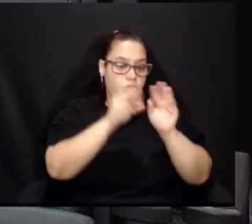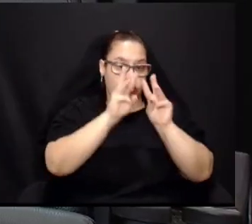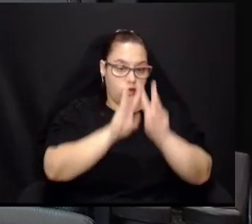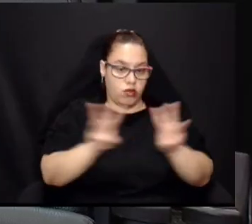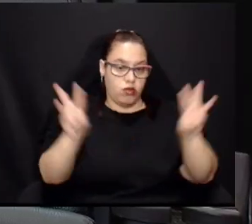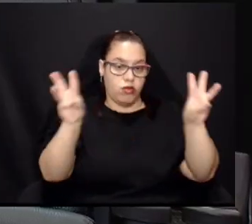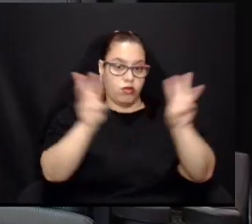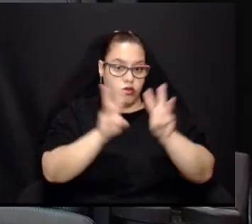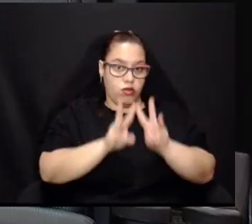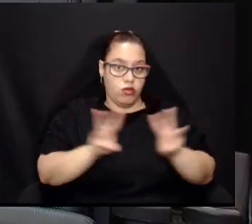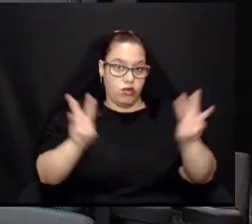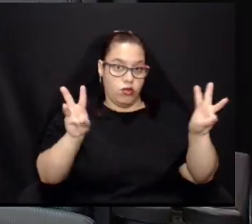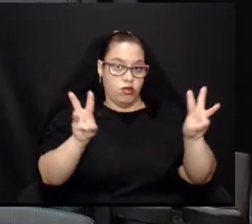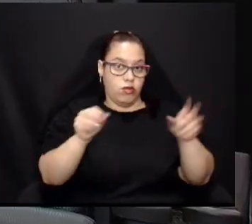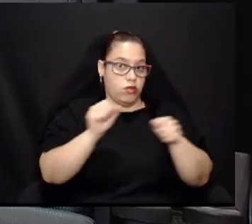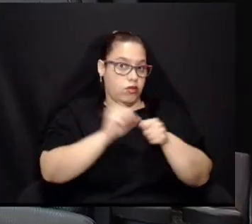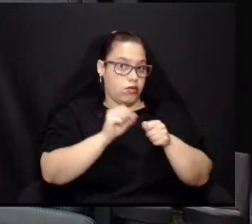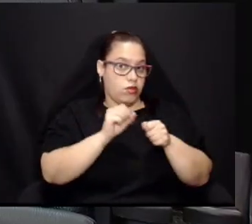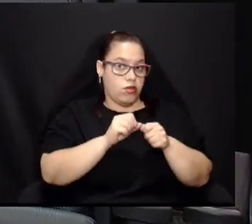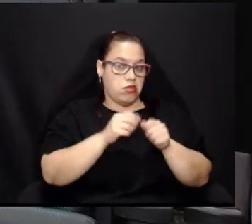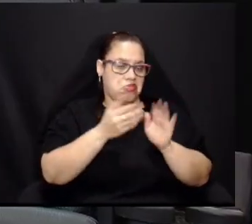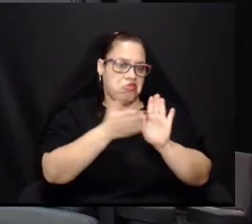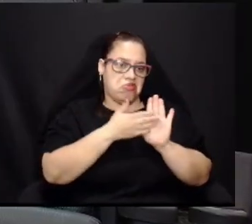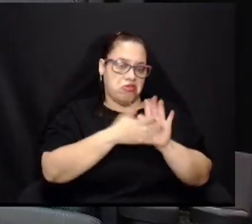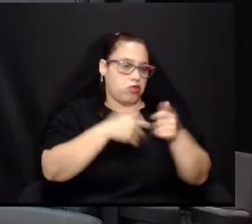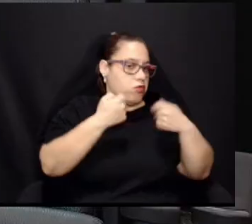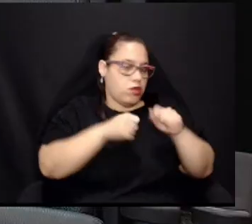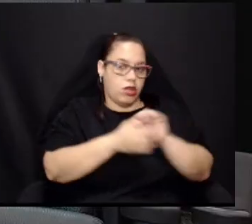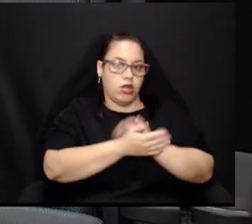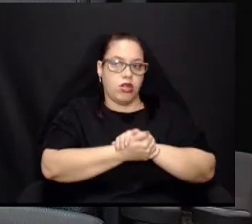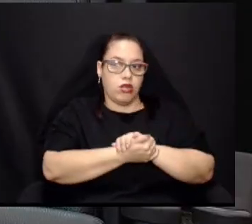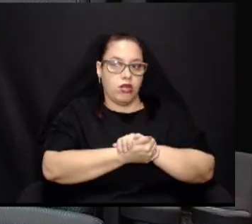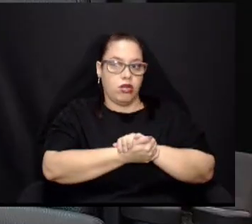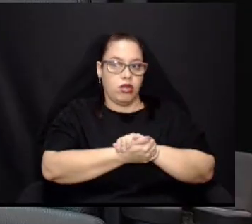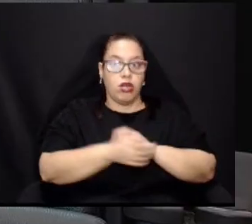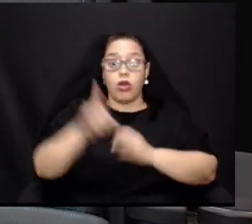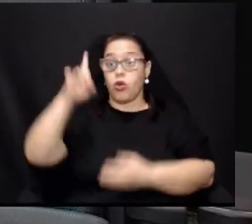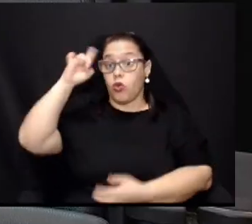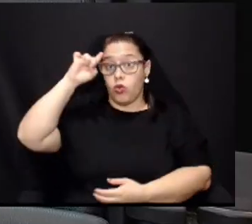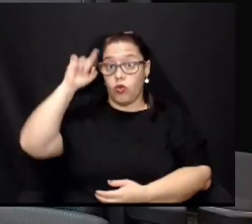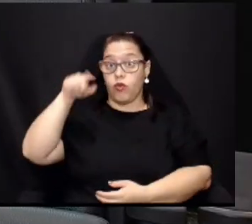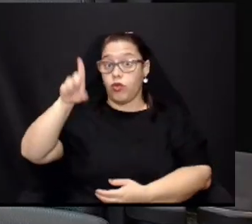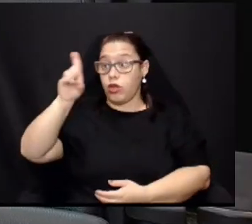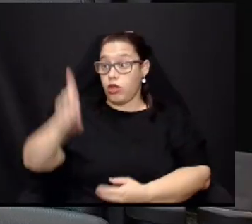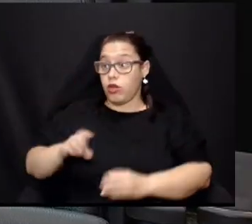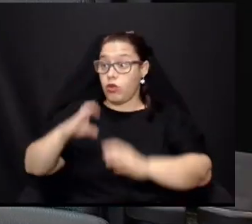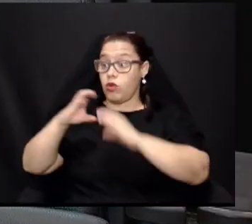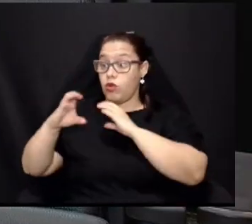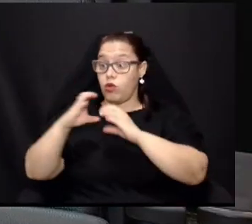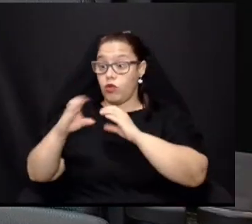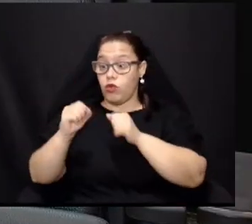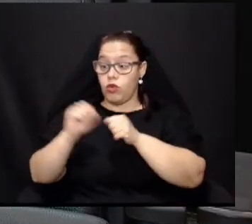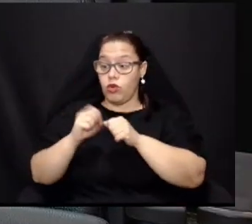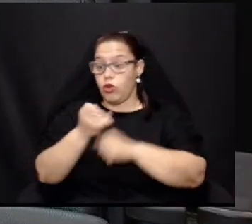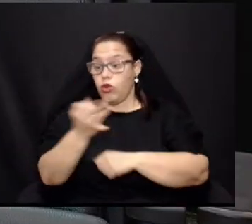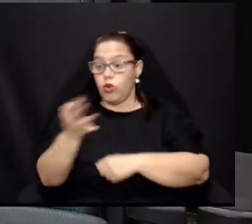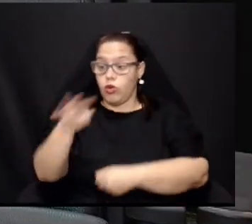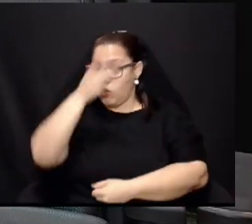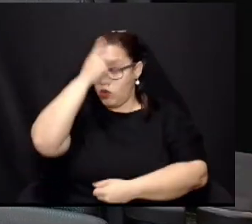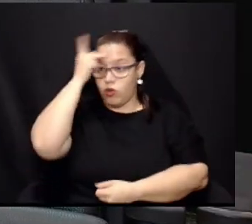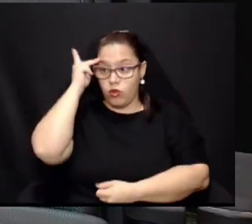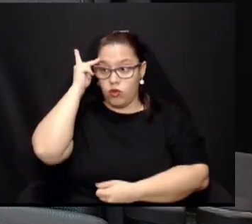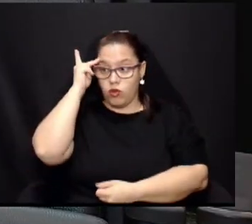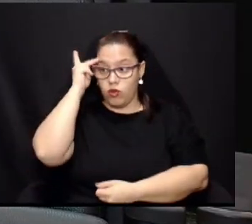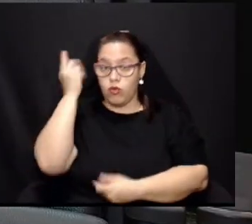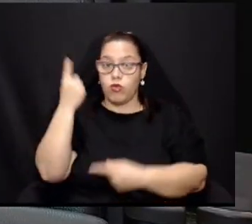para fazer a sua matéria, enfim. E como que é o dia a dia lá na diretoria de comunicação? Vocês são em quantas pessoas? Porque como você falou,